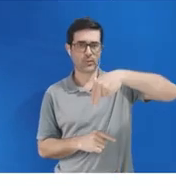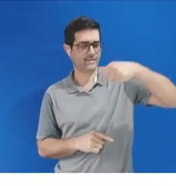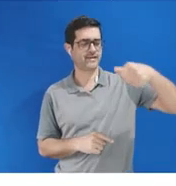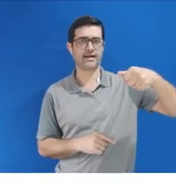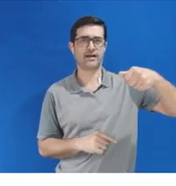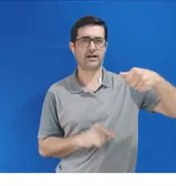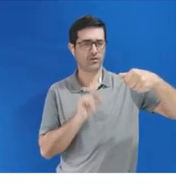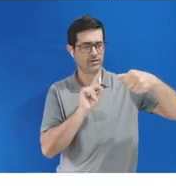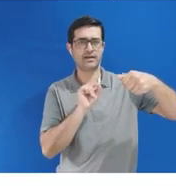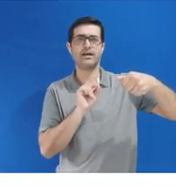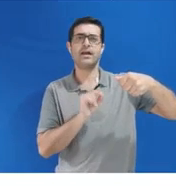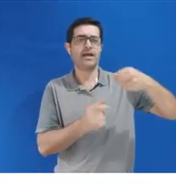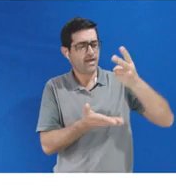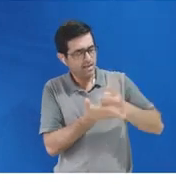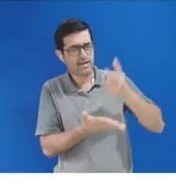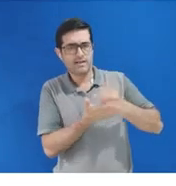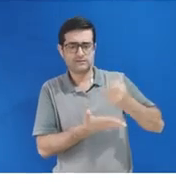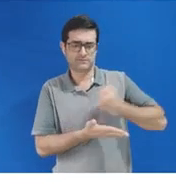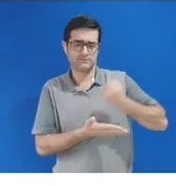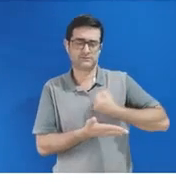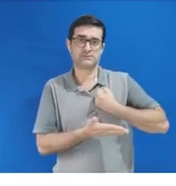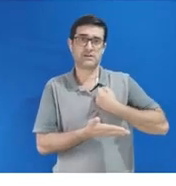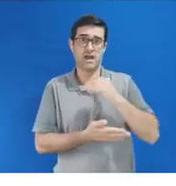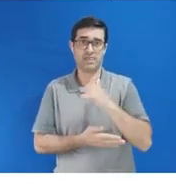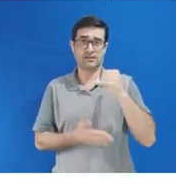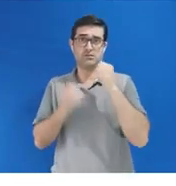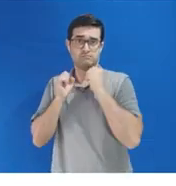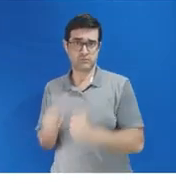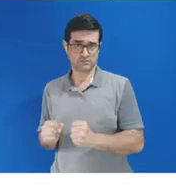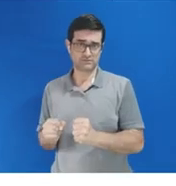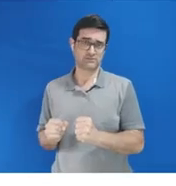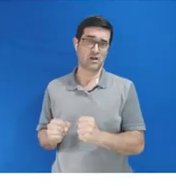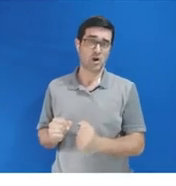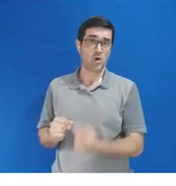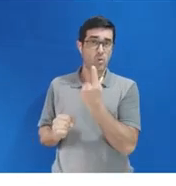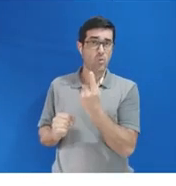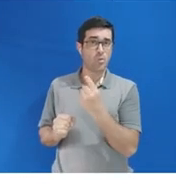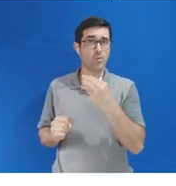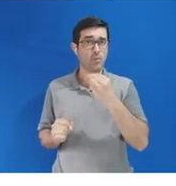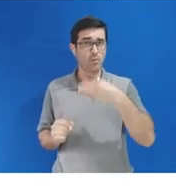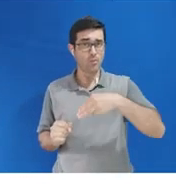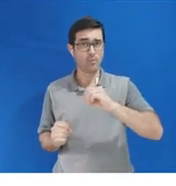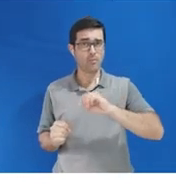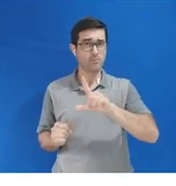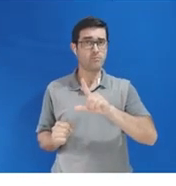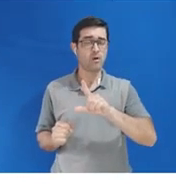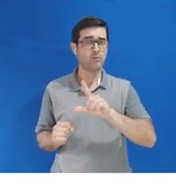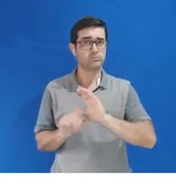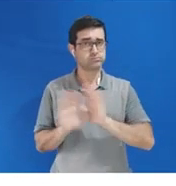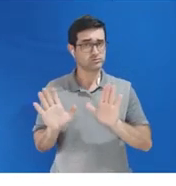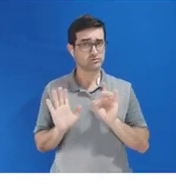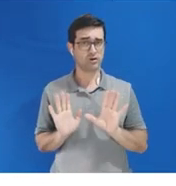Na? Né? É a constante de Avogadro, porque a energia potencial que eu vou calcular é para 1 mol dessas